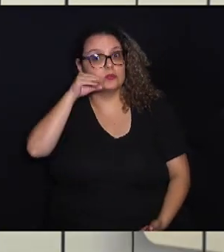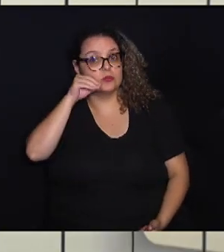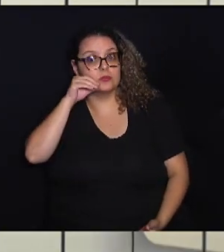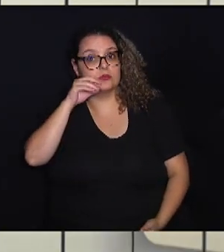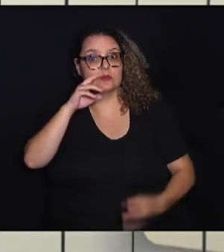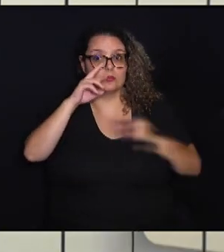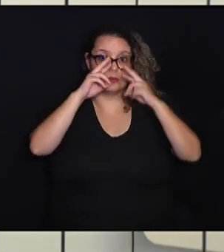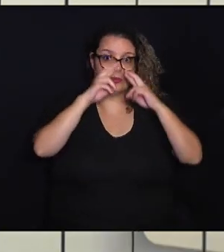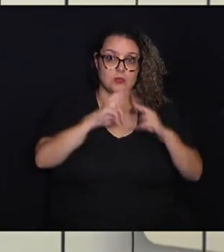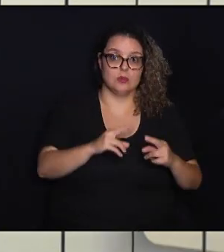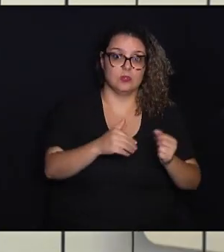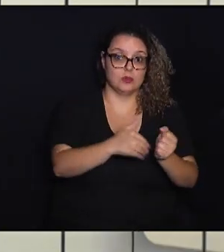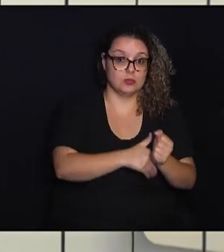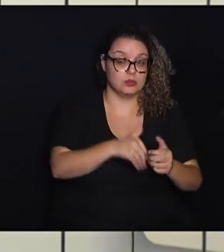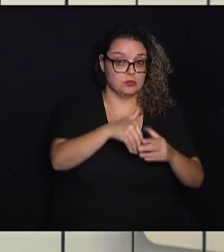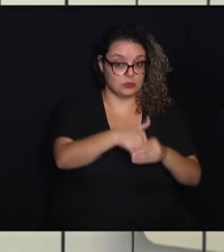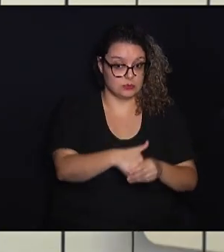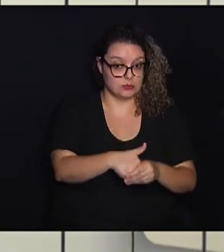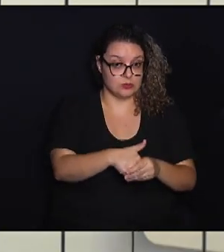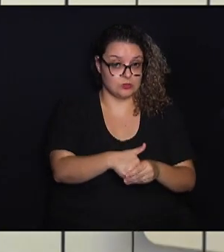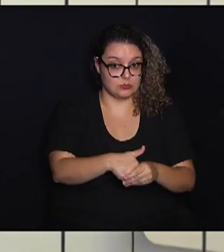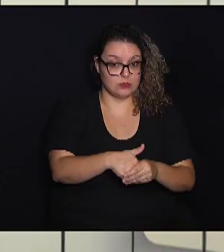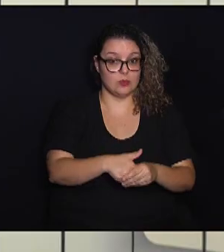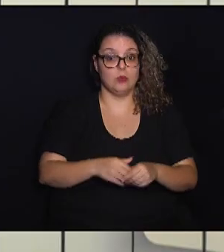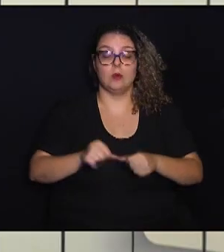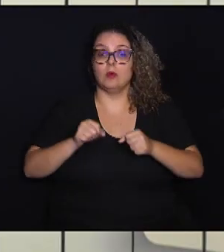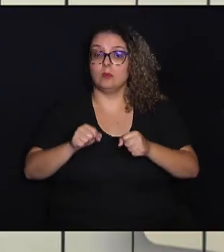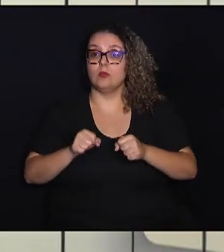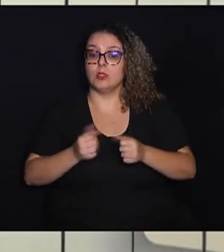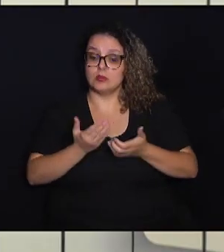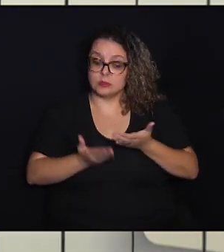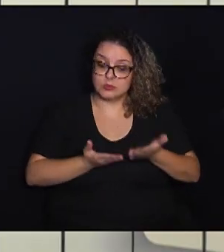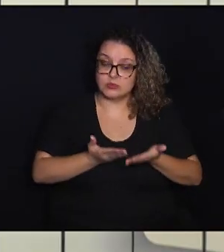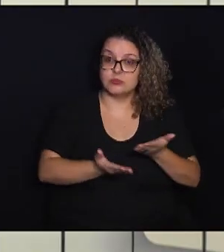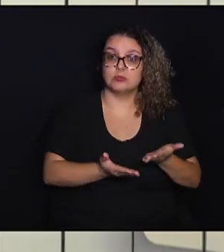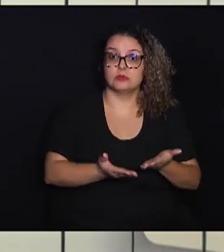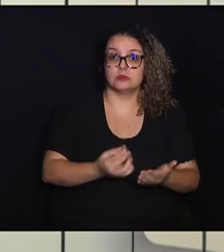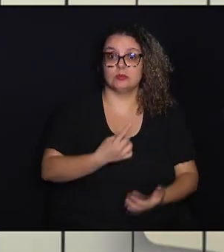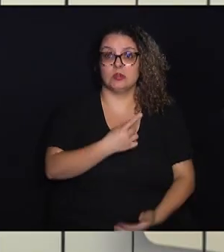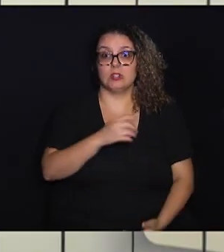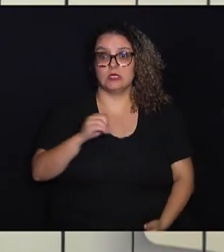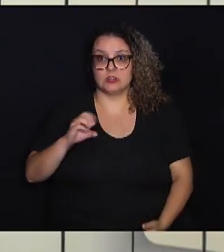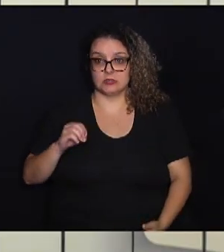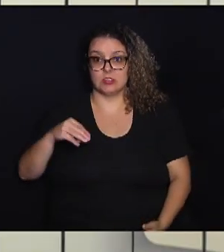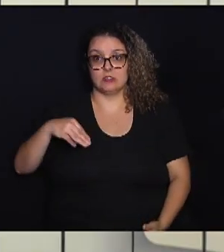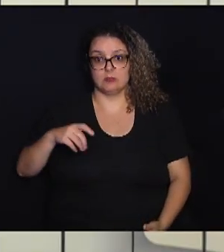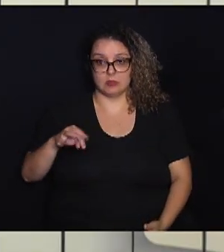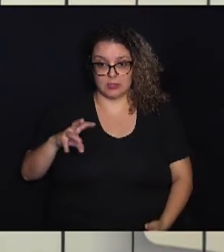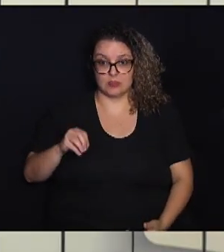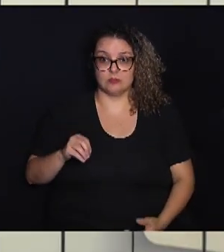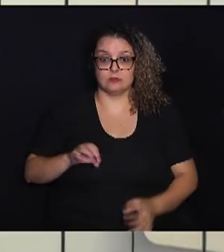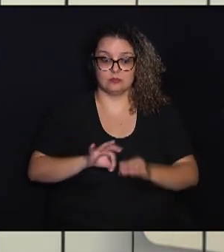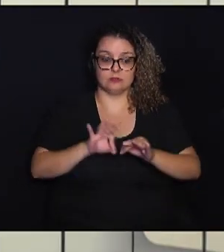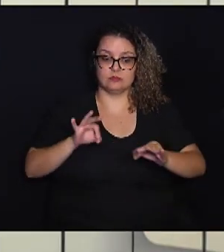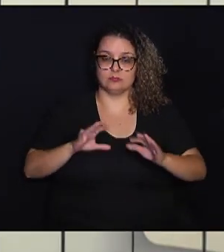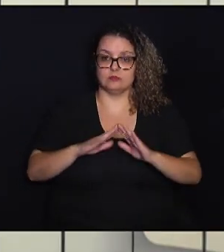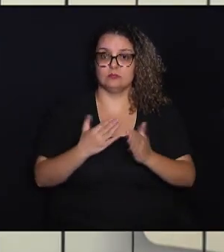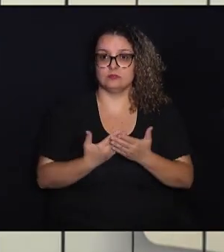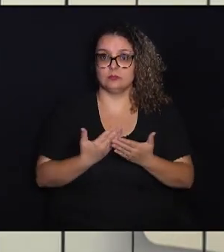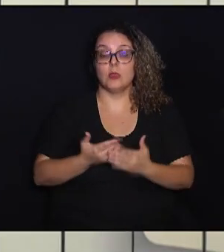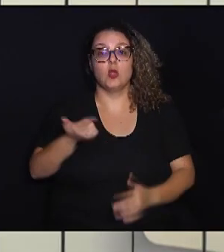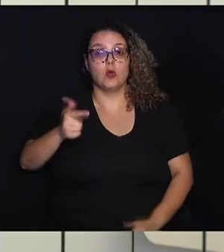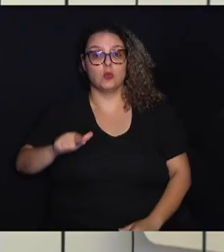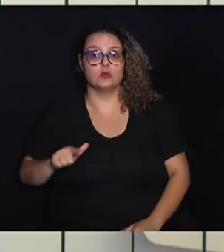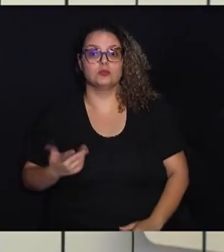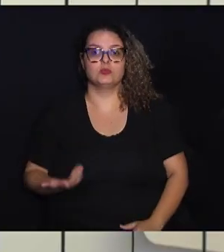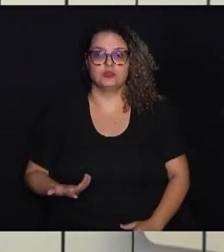o sigilo do voto, devendo-se conservar a 100 metros da sessão eleitoral. A gente segue aqui com